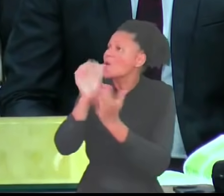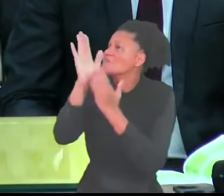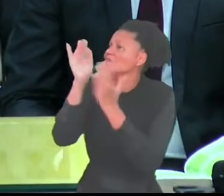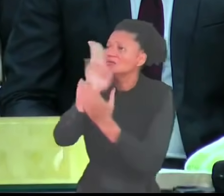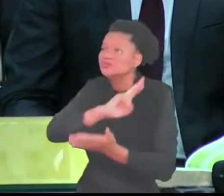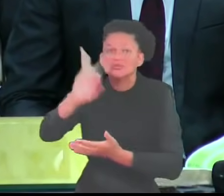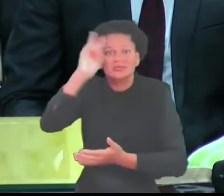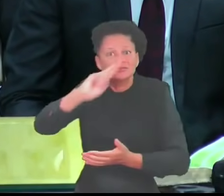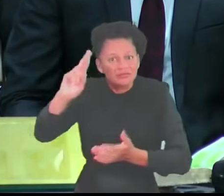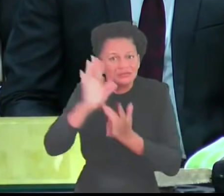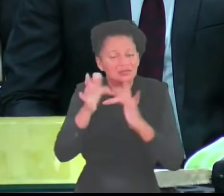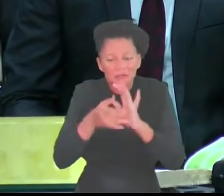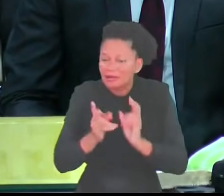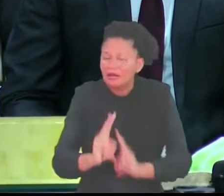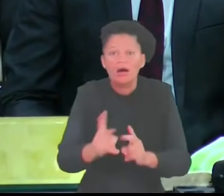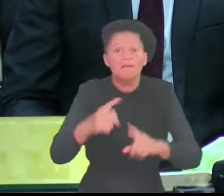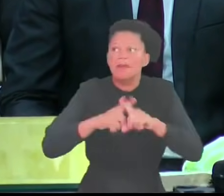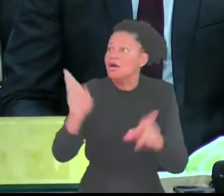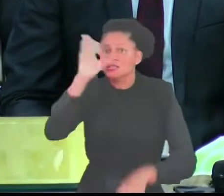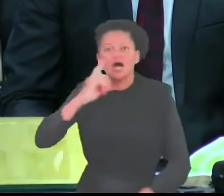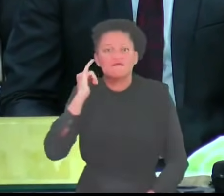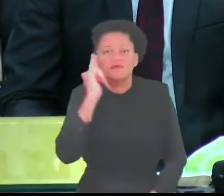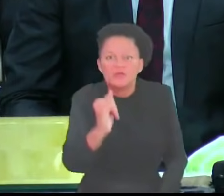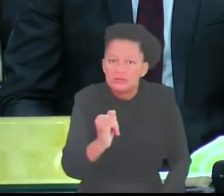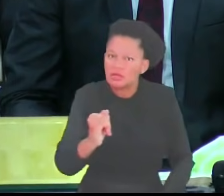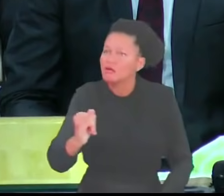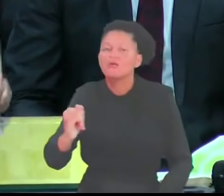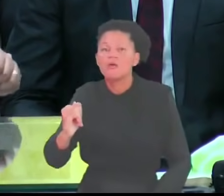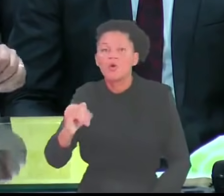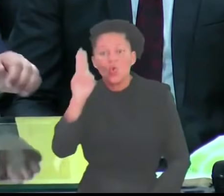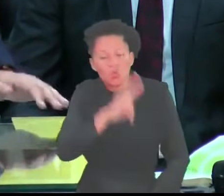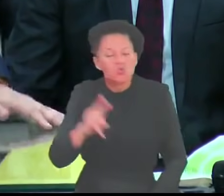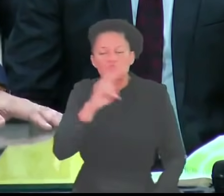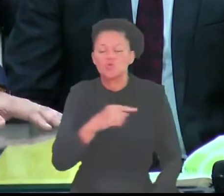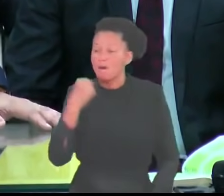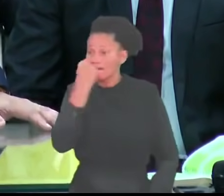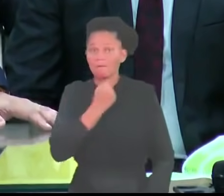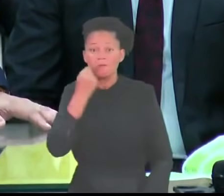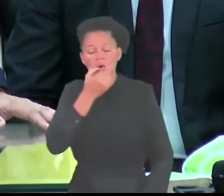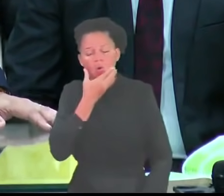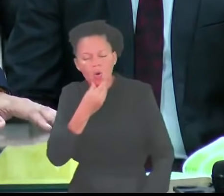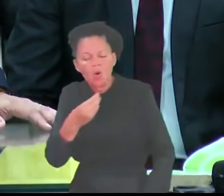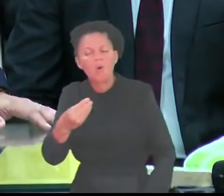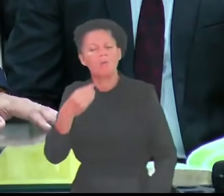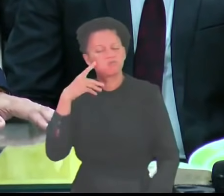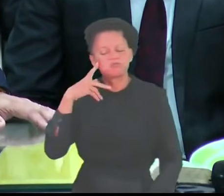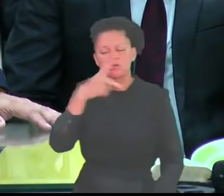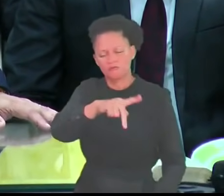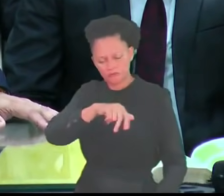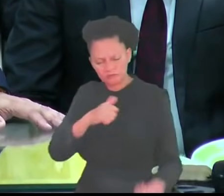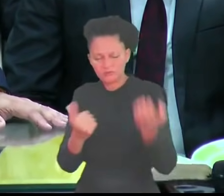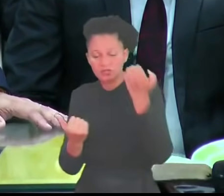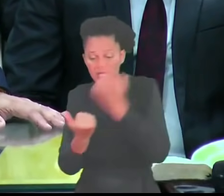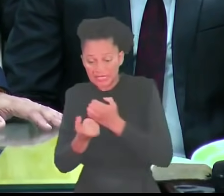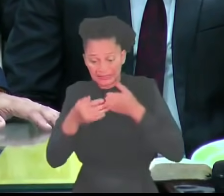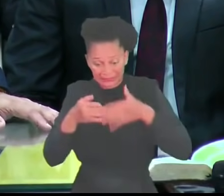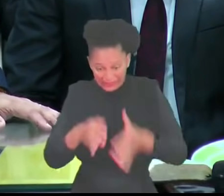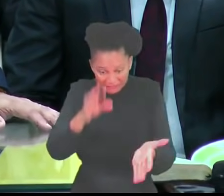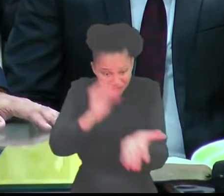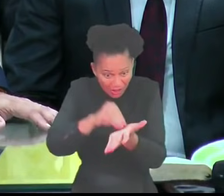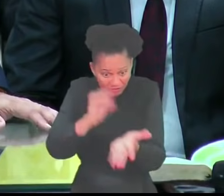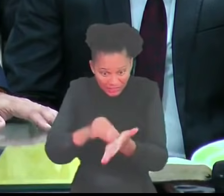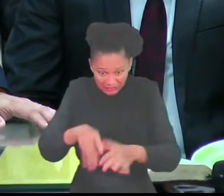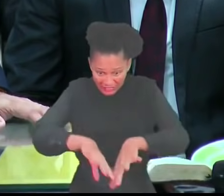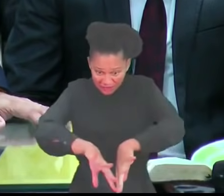para sempre. Mas Deus disse, pela boca do profeta Eliseu, fazei neste vale o que,